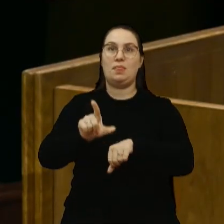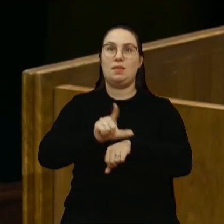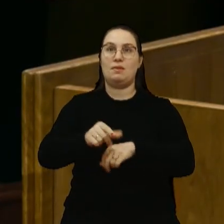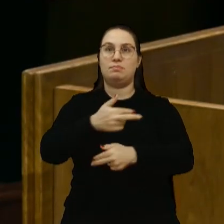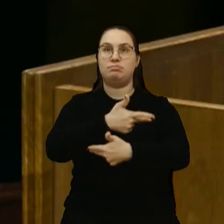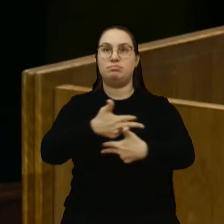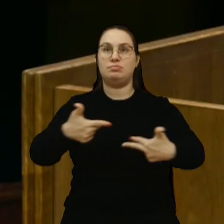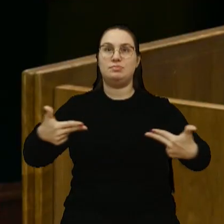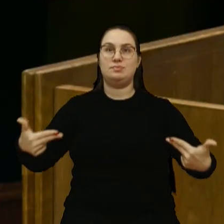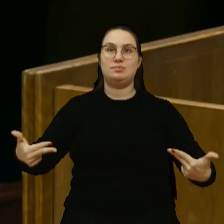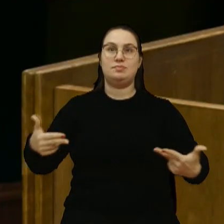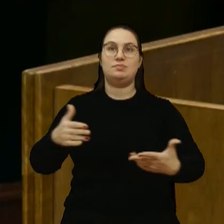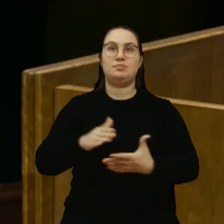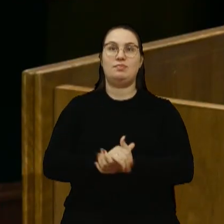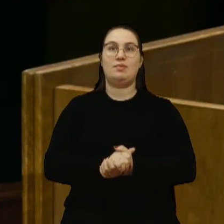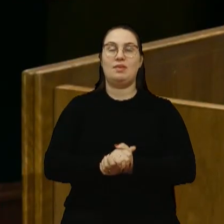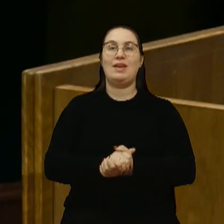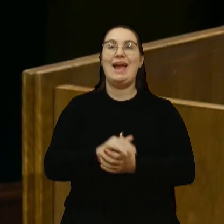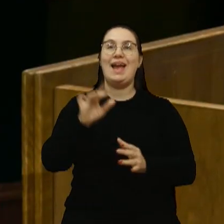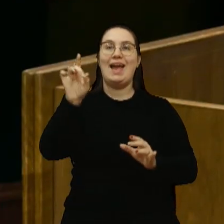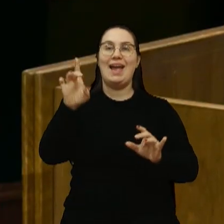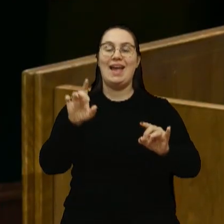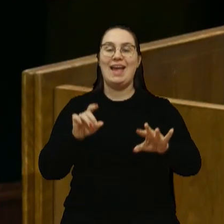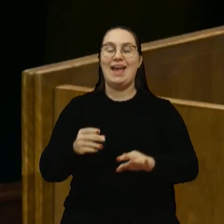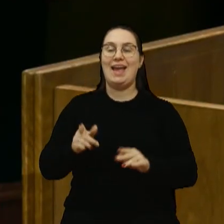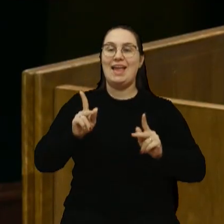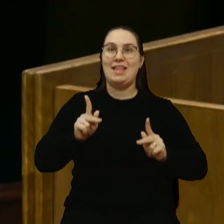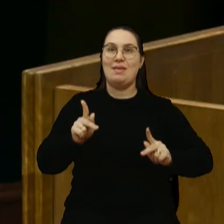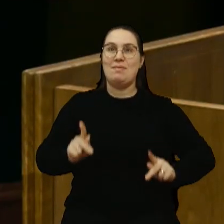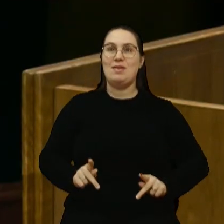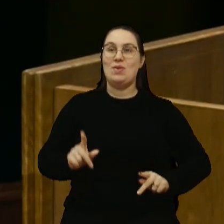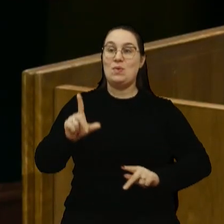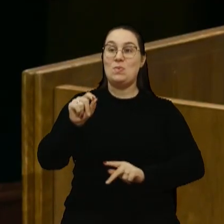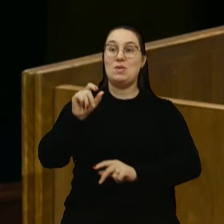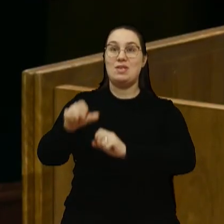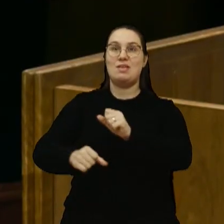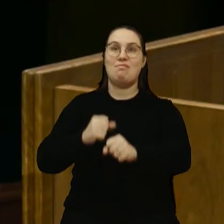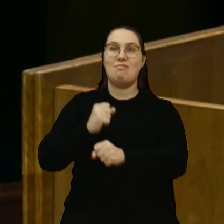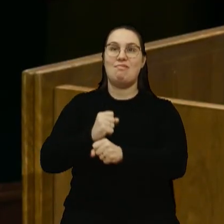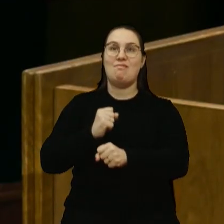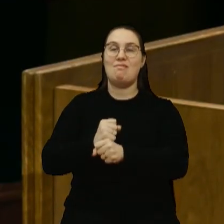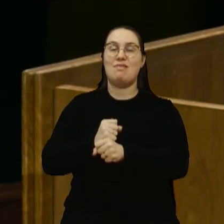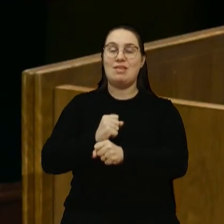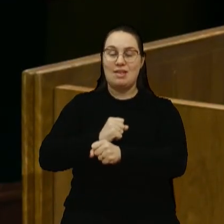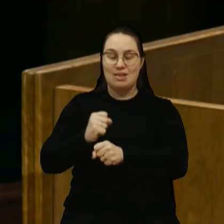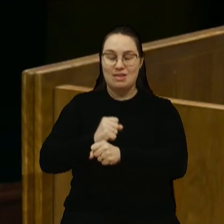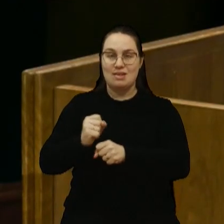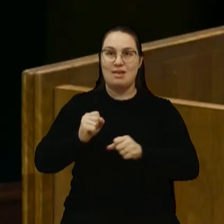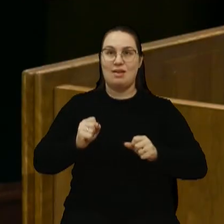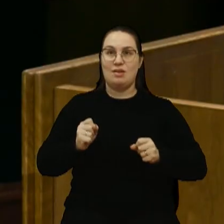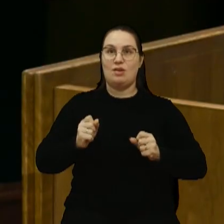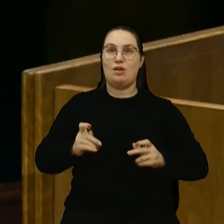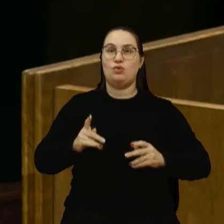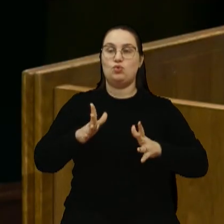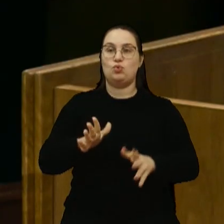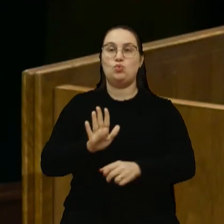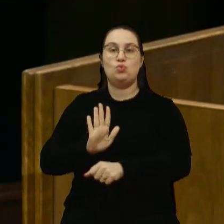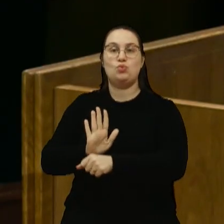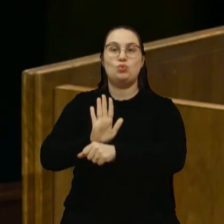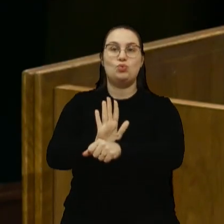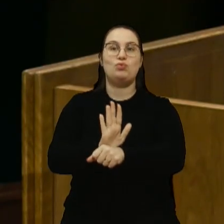lojas, enfim. É de cada pessoa que ao longo desses 10 anos contribuiu com um gesto de solidariedade para transformar a vida de